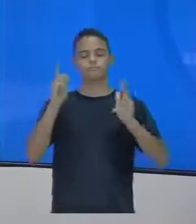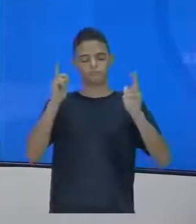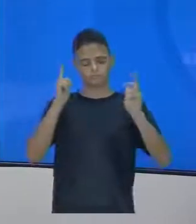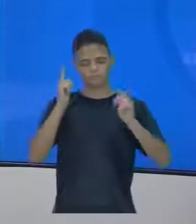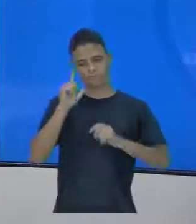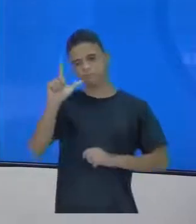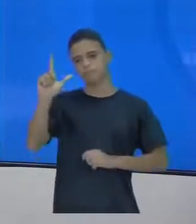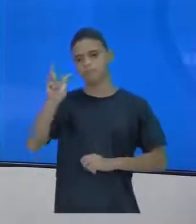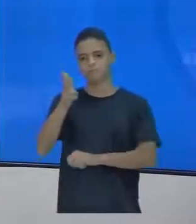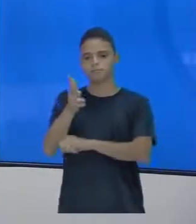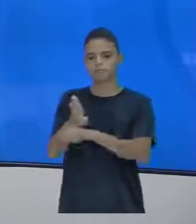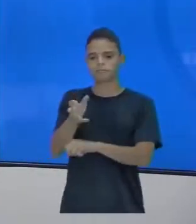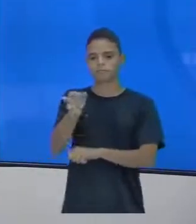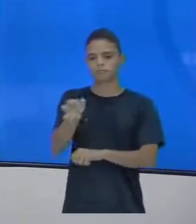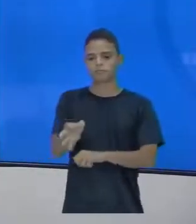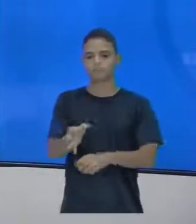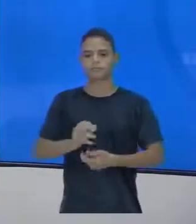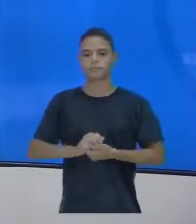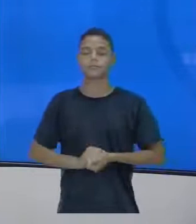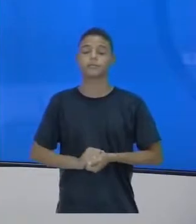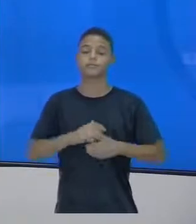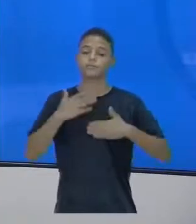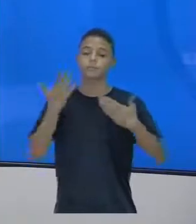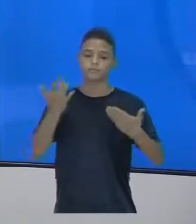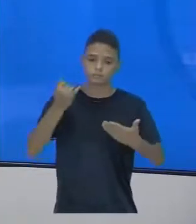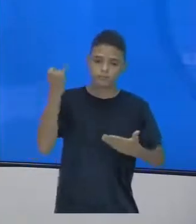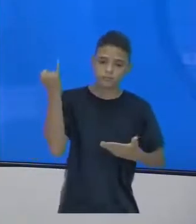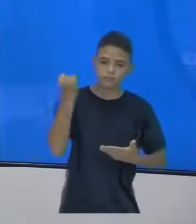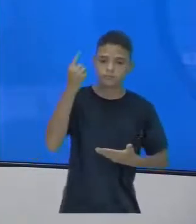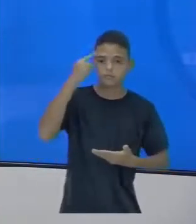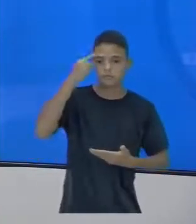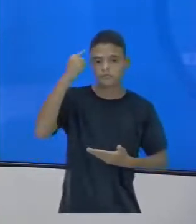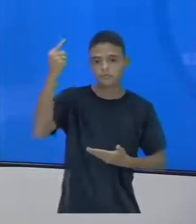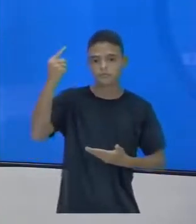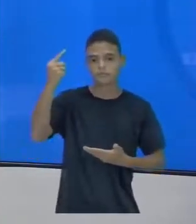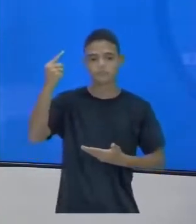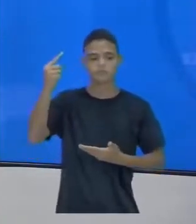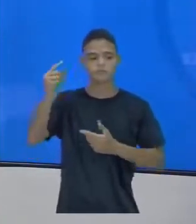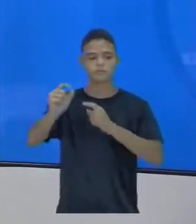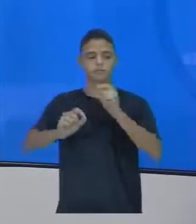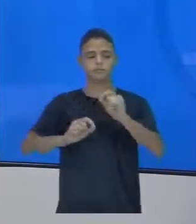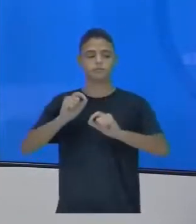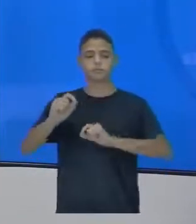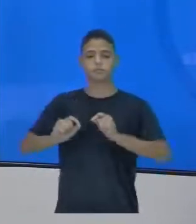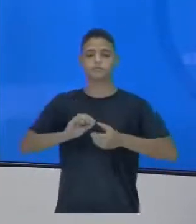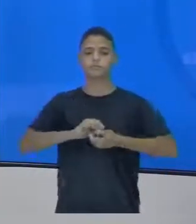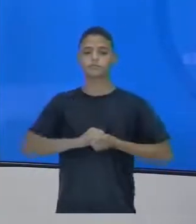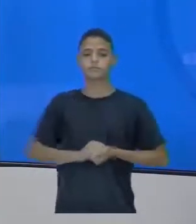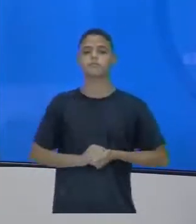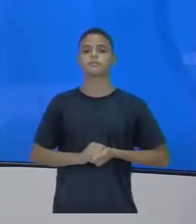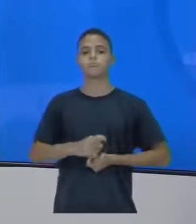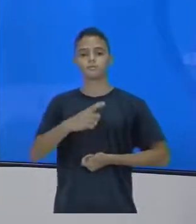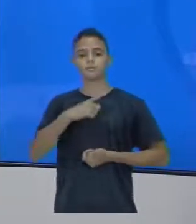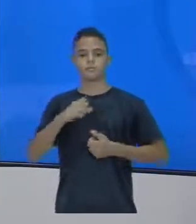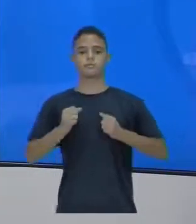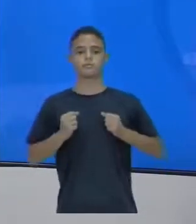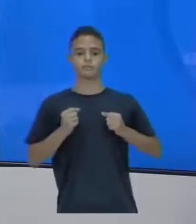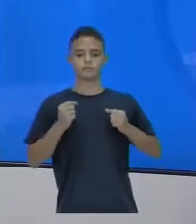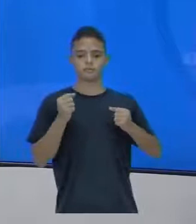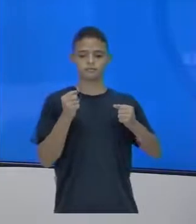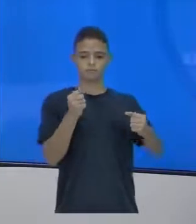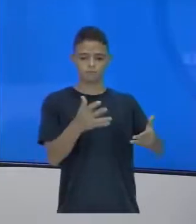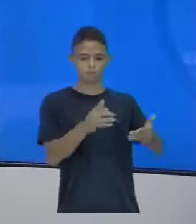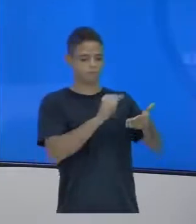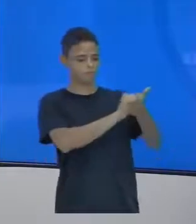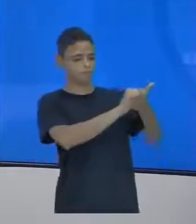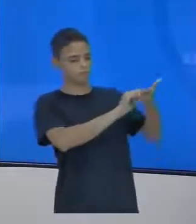cheguei. Então, o que acontece? É tão importante a gente pensar sobre isso, porque envolve o próprio ato de fazer a